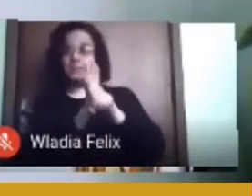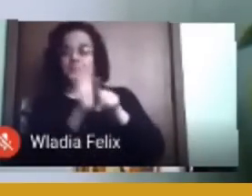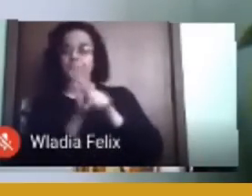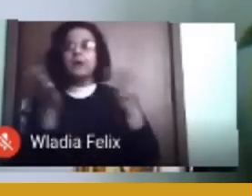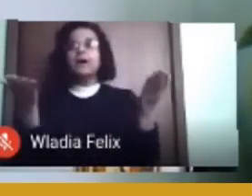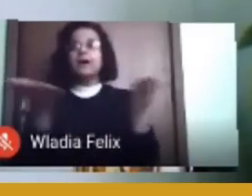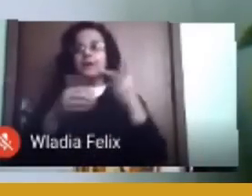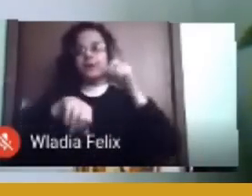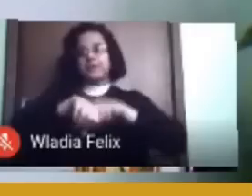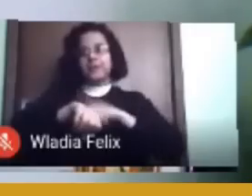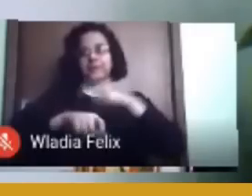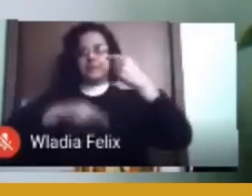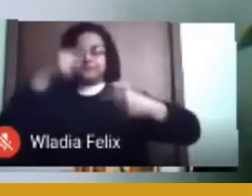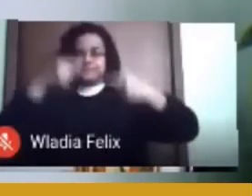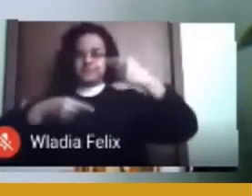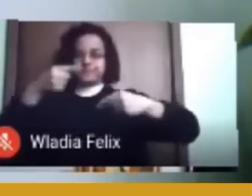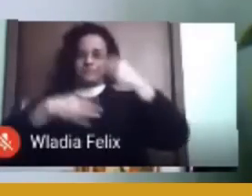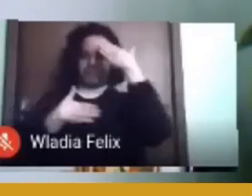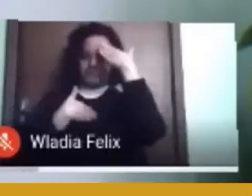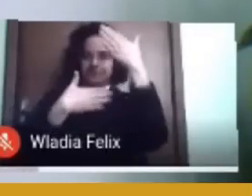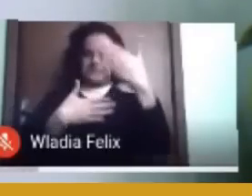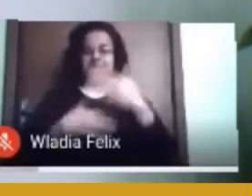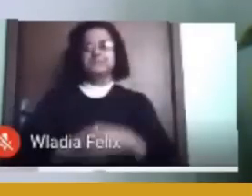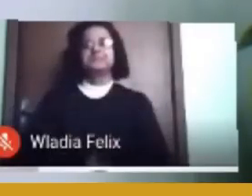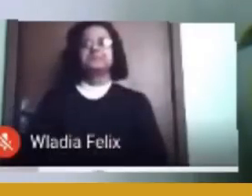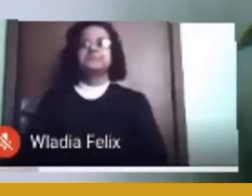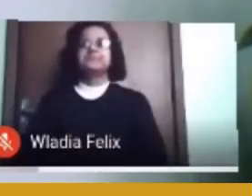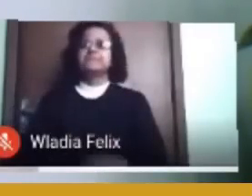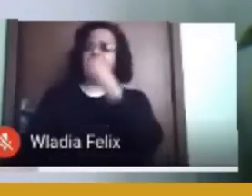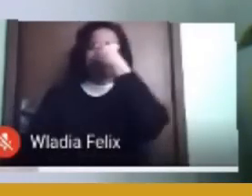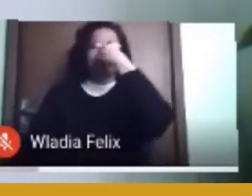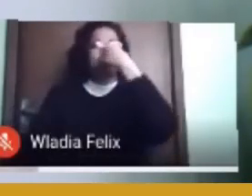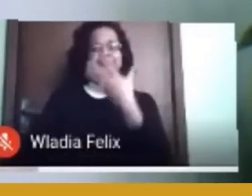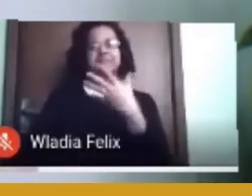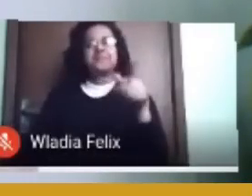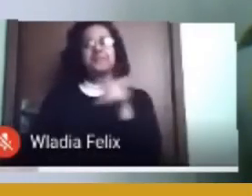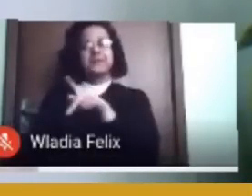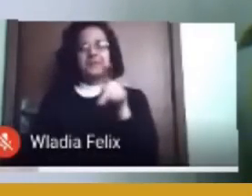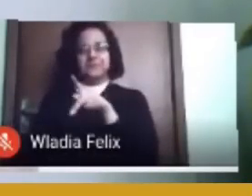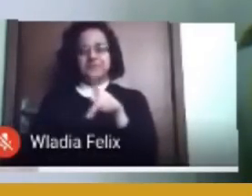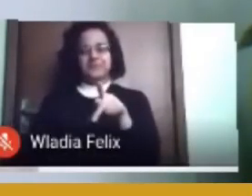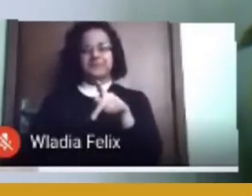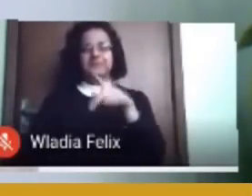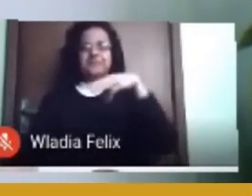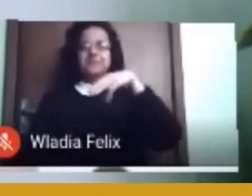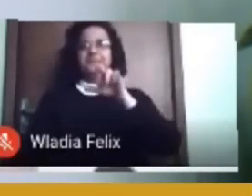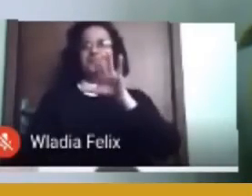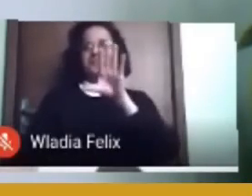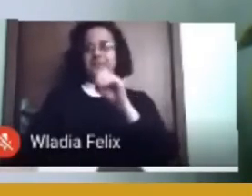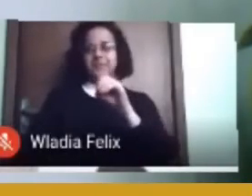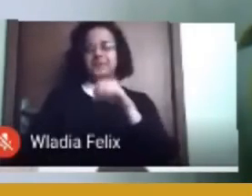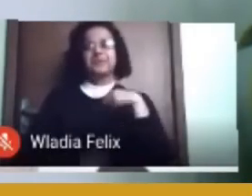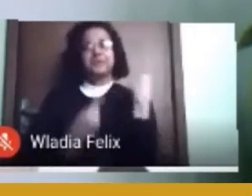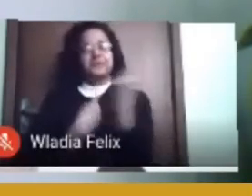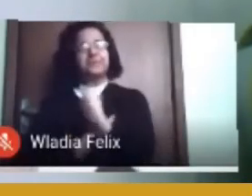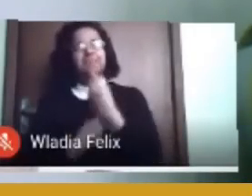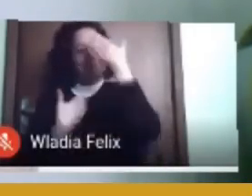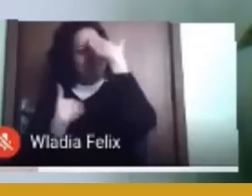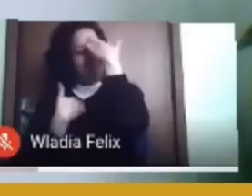aqui agradecemos essa sua fala tão importante nesse momento que estamos vivendo, não só pela pandemia, mas por conhecimento